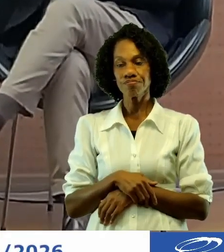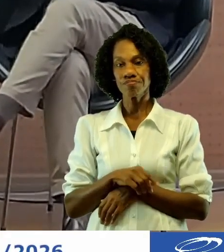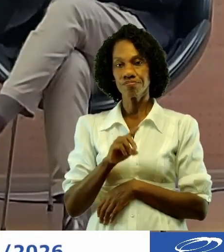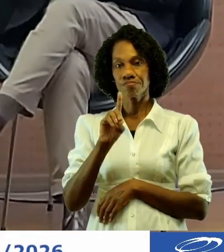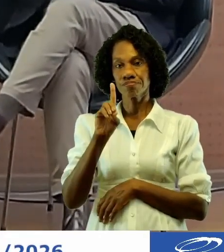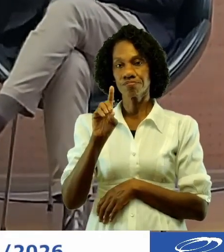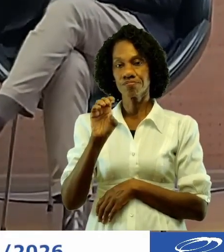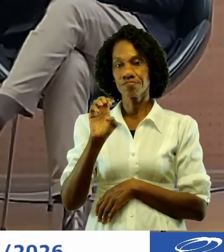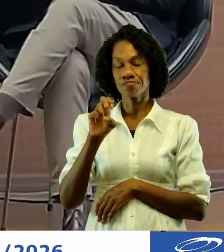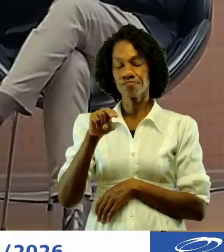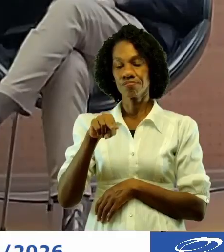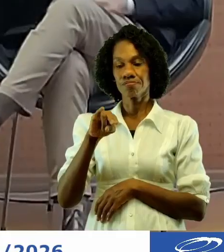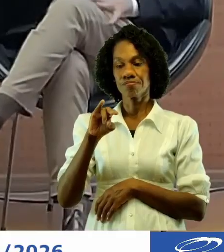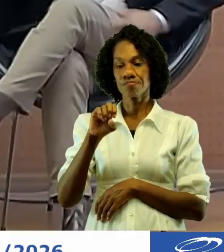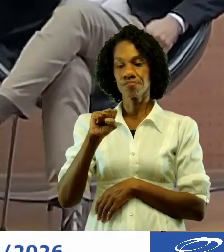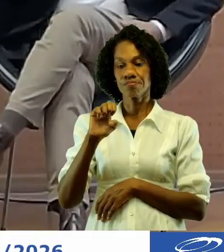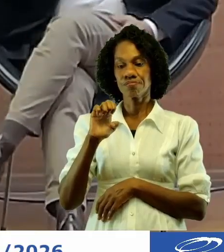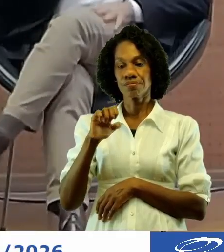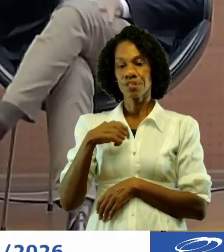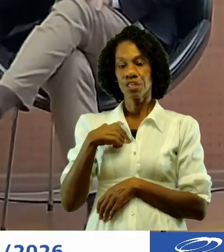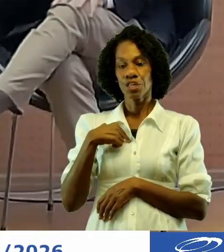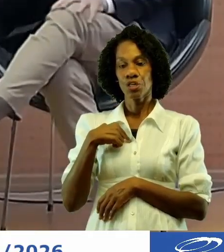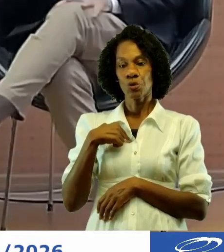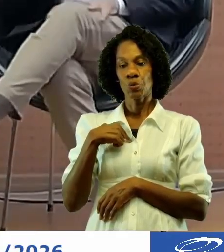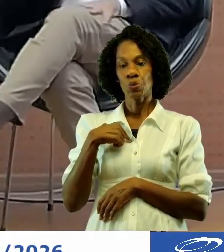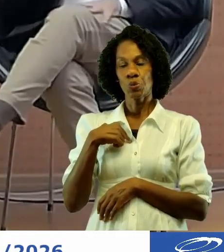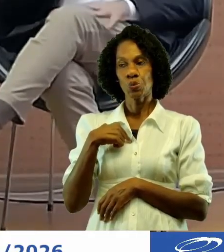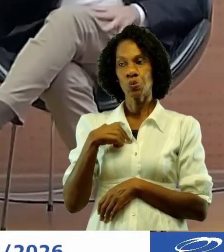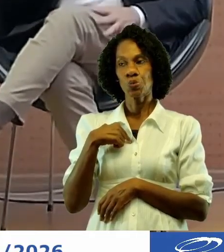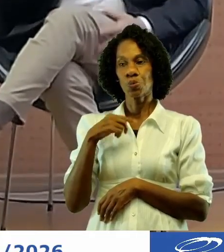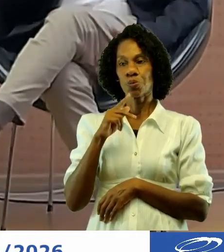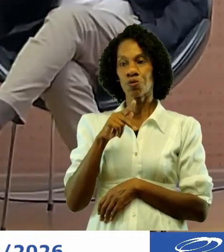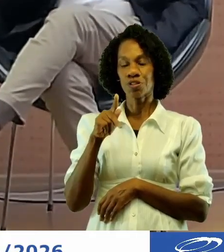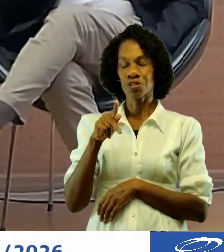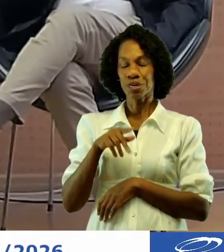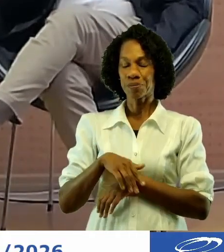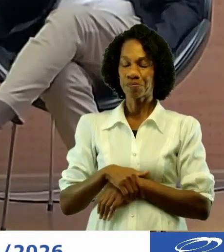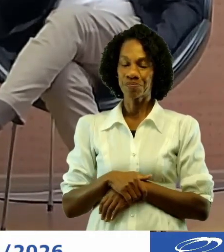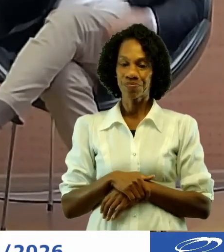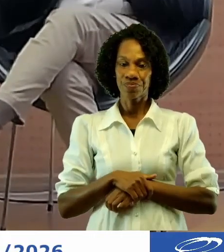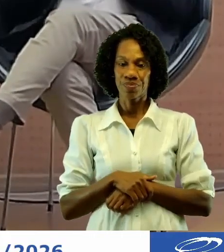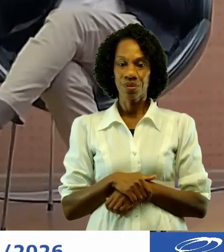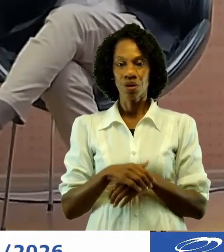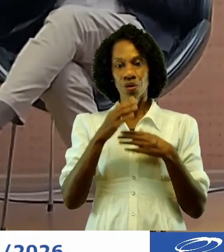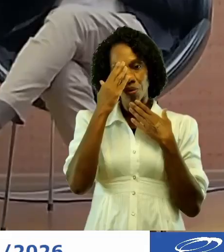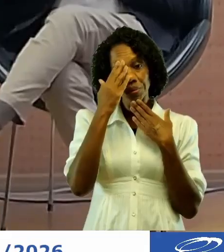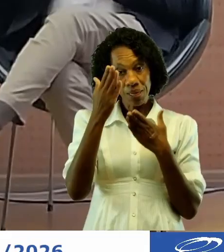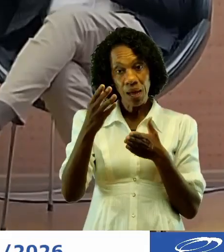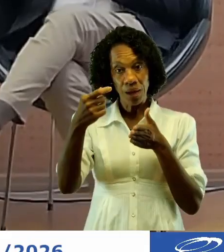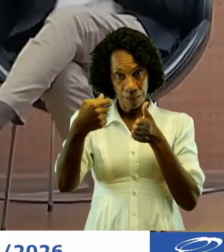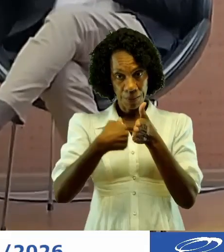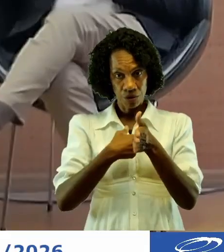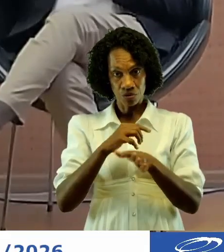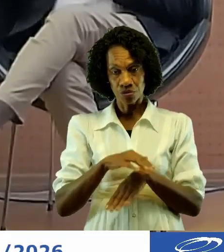Eu tenho essa coisa bem acadêmica, então, professor é professor. Muito obrigado pela pergunta. Eu